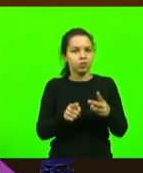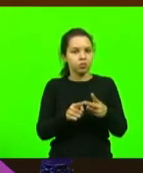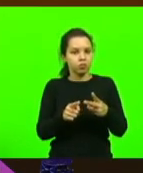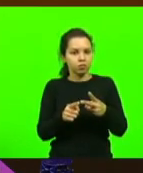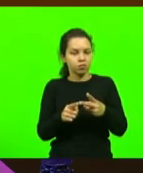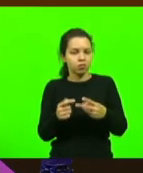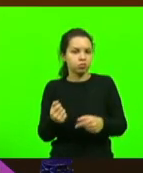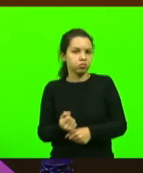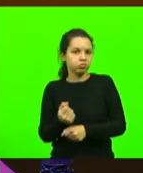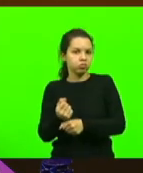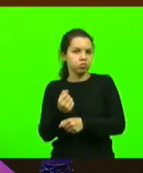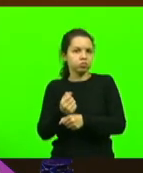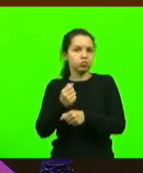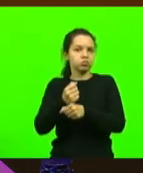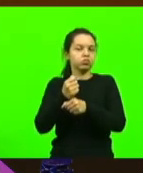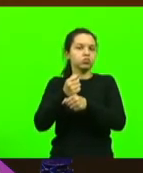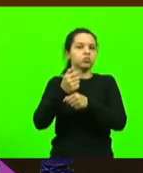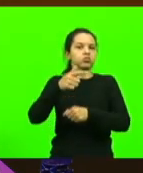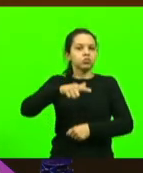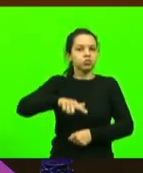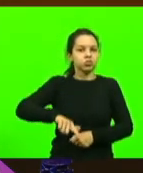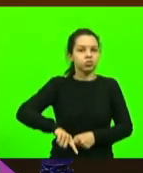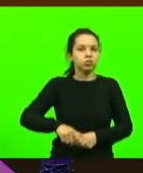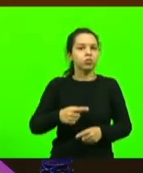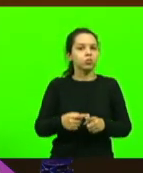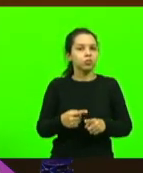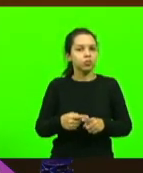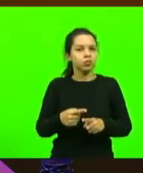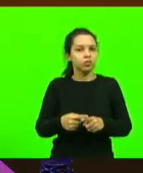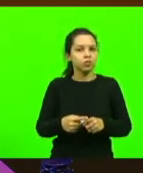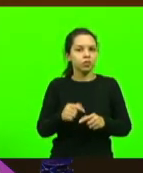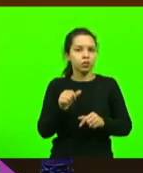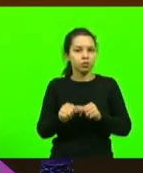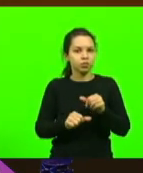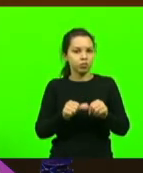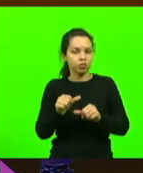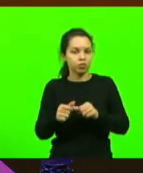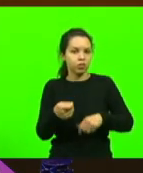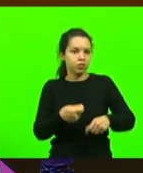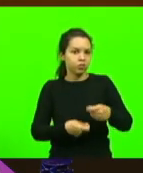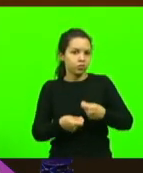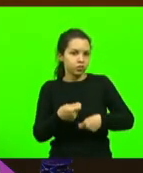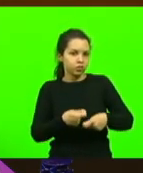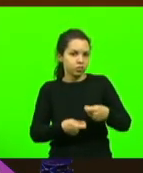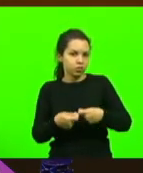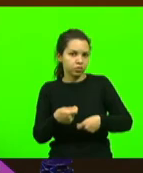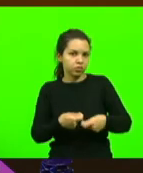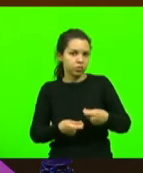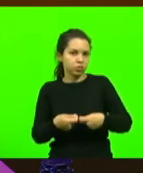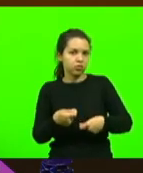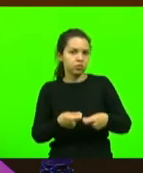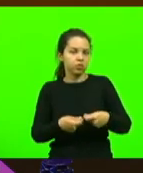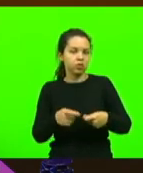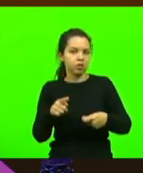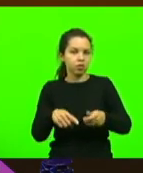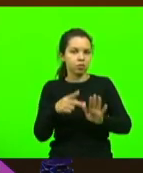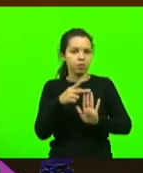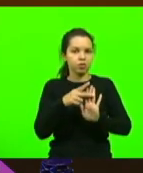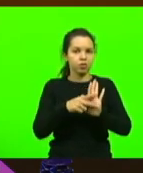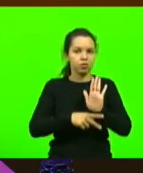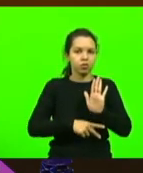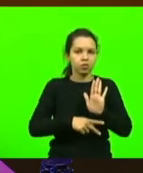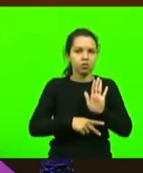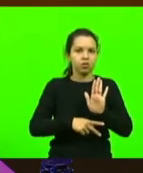a resistir Porque a reforma a reforma administrativa ela é um projeto de sociedade